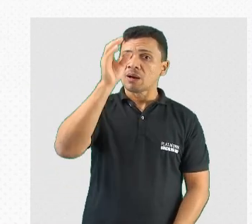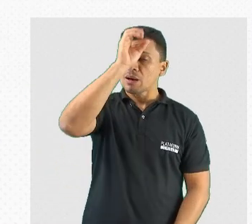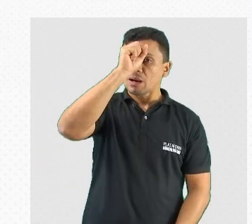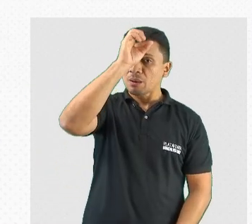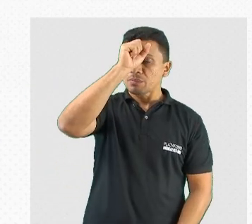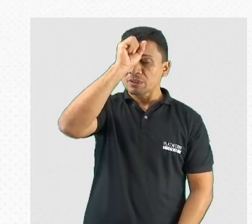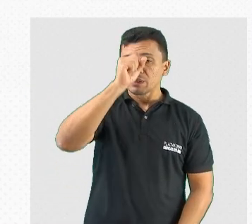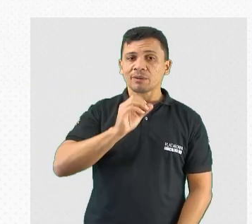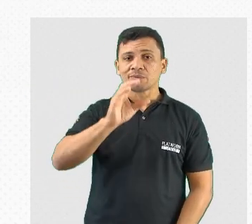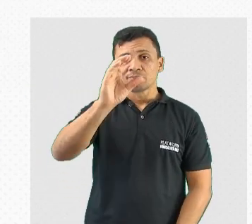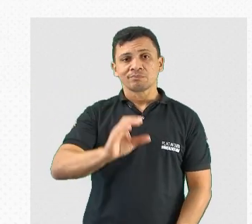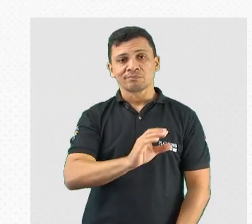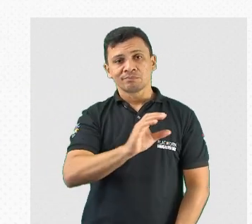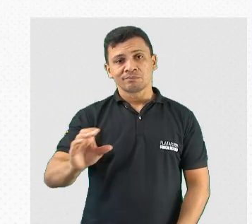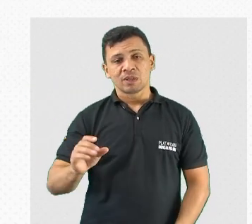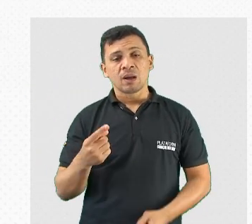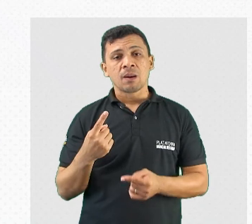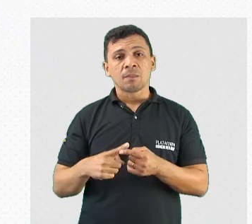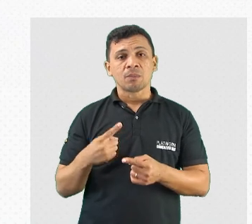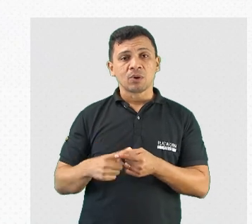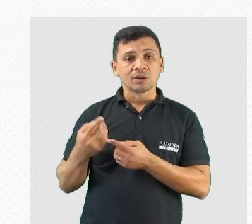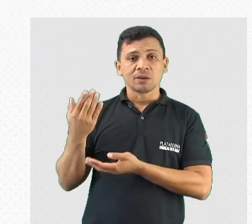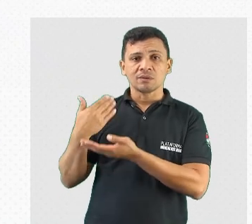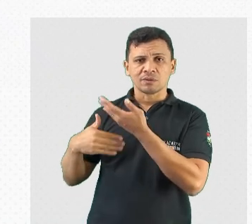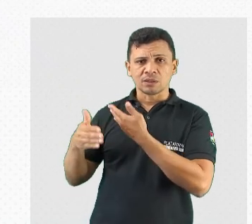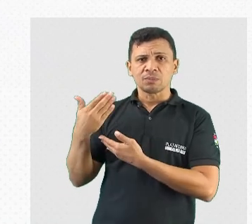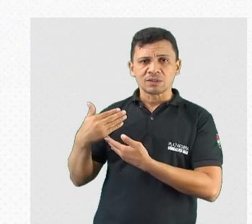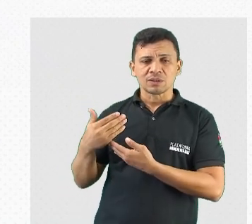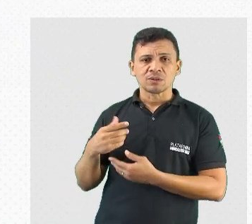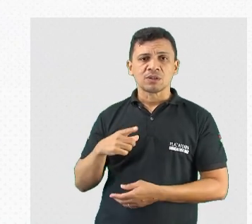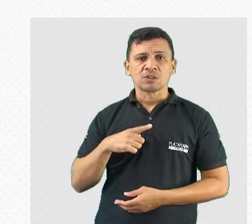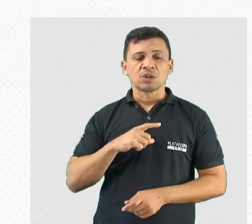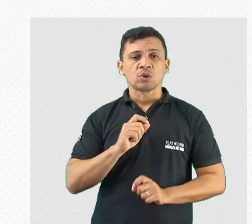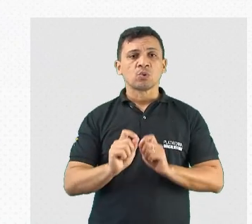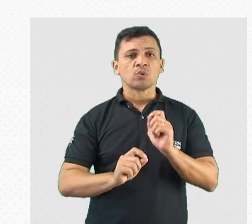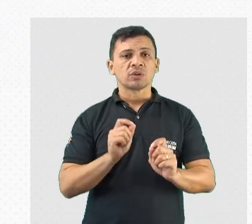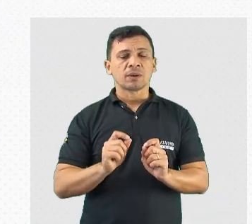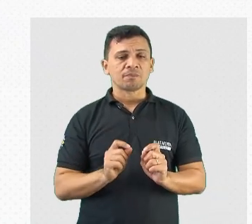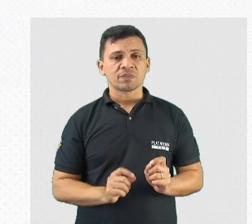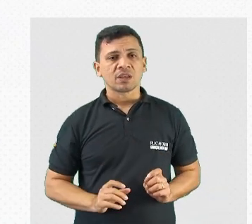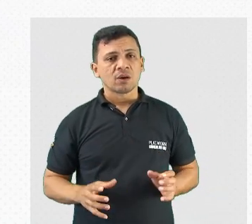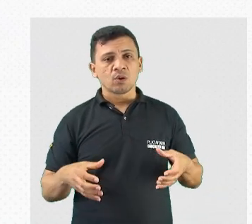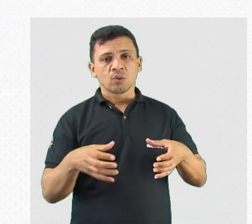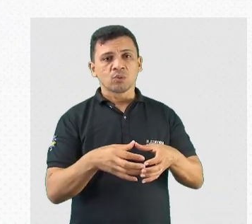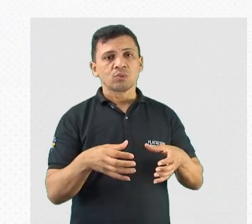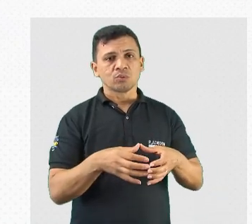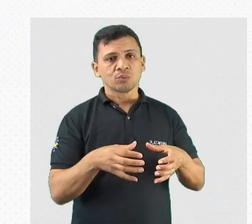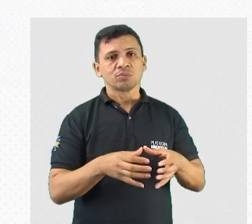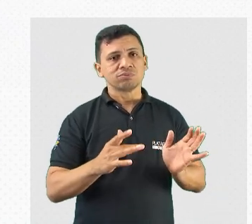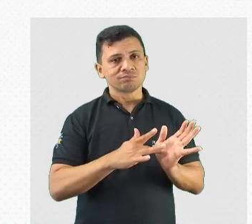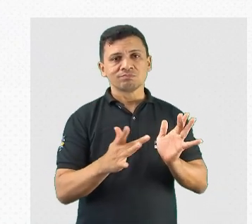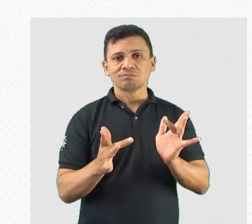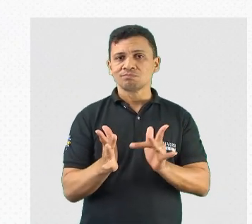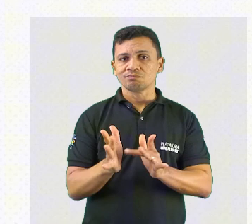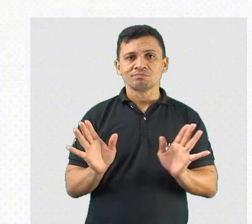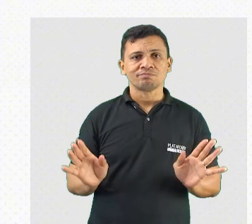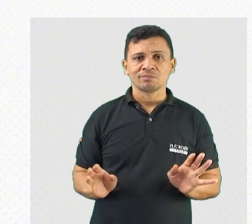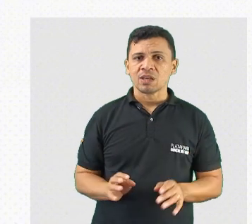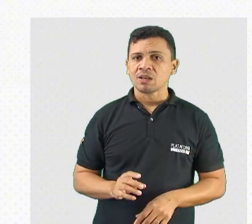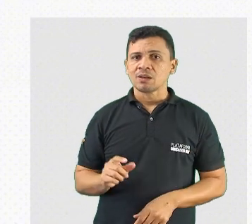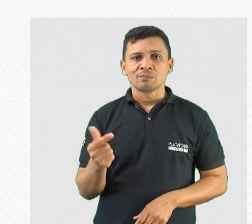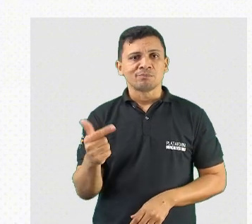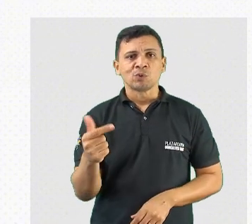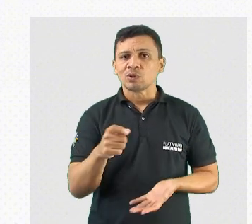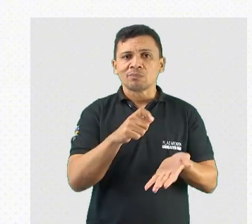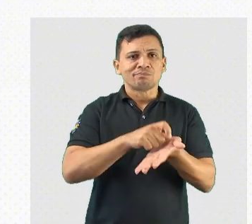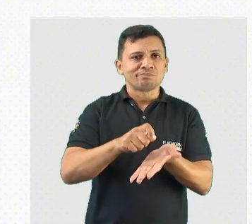por causa do processo da época, né, que é a Companhia de Jesus, jesuítas, aquele processo todo. Não há registro suficiente para a gente